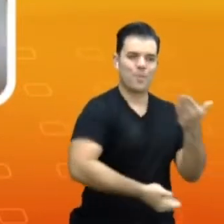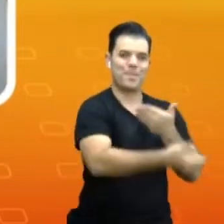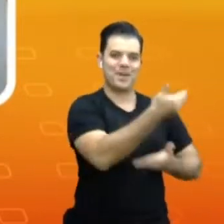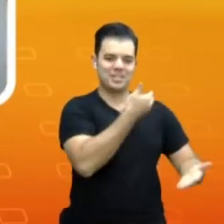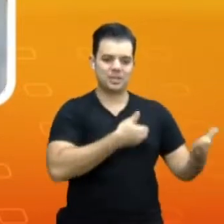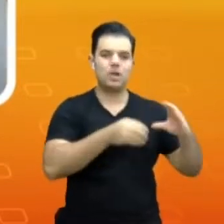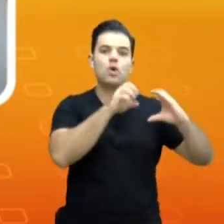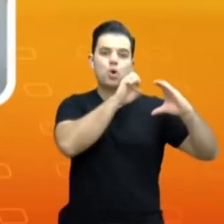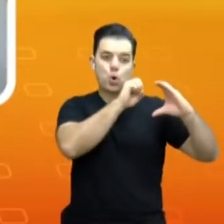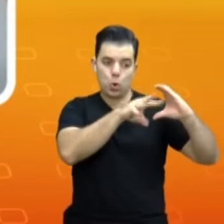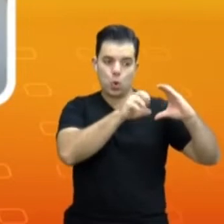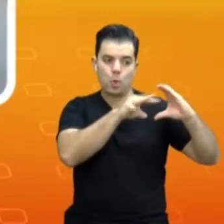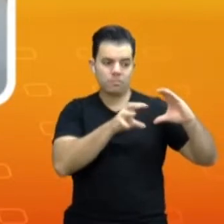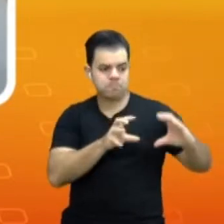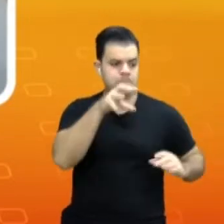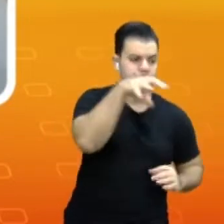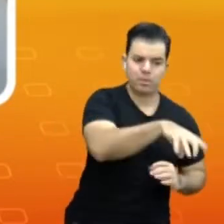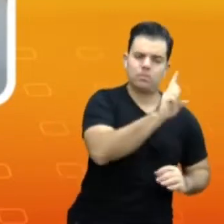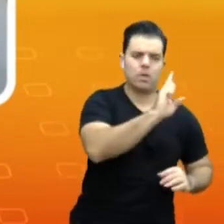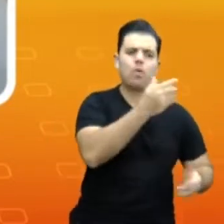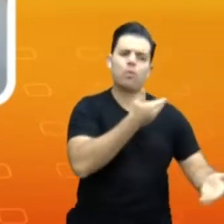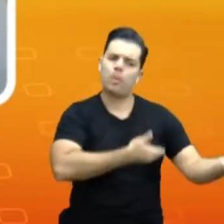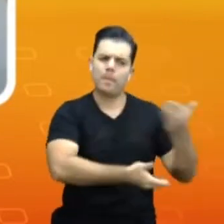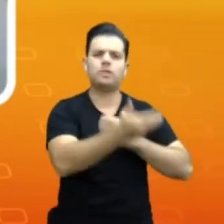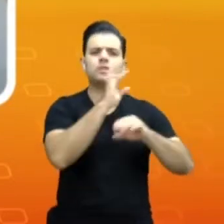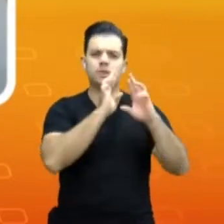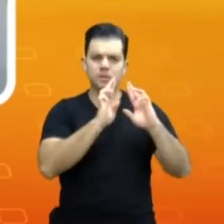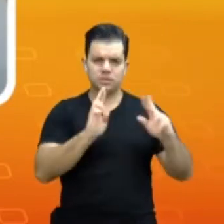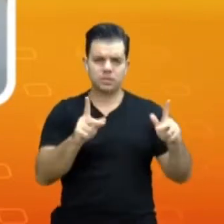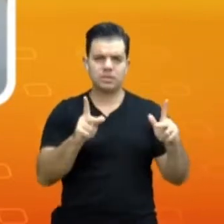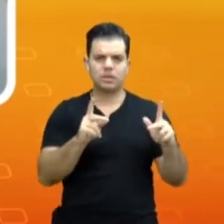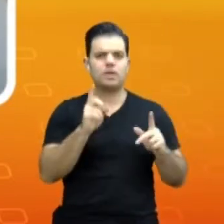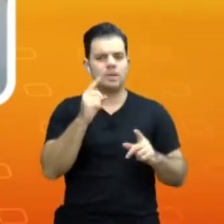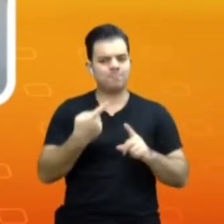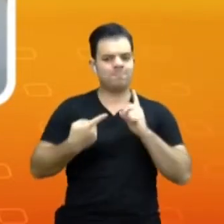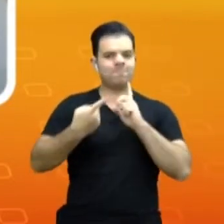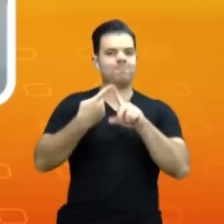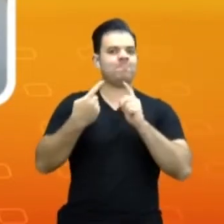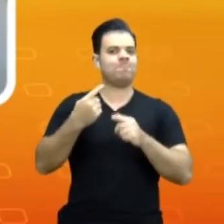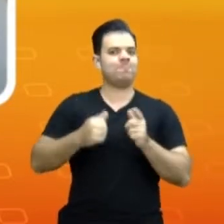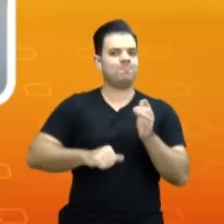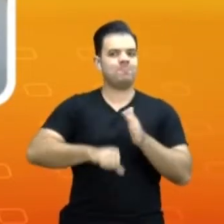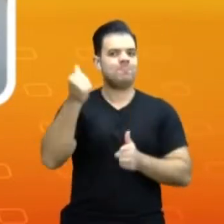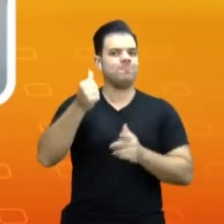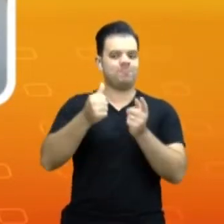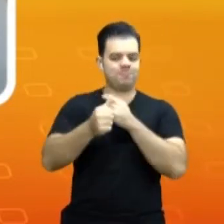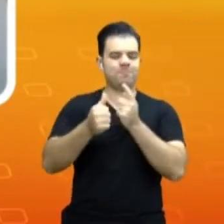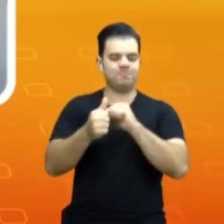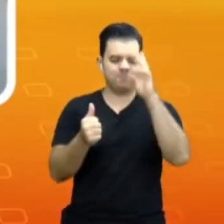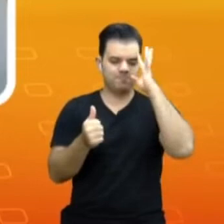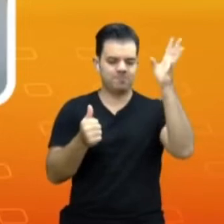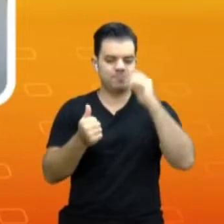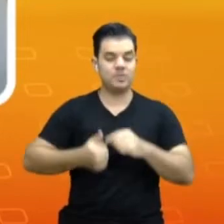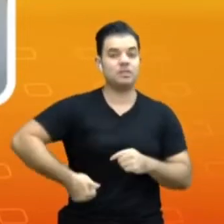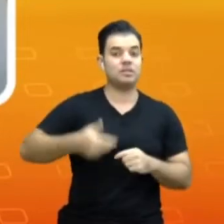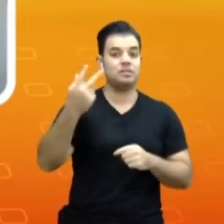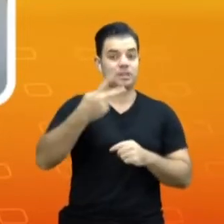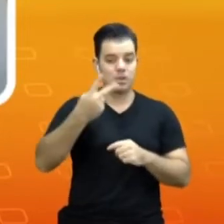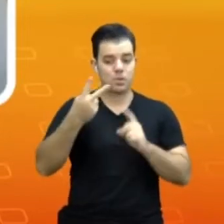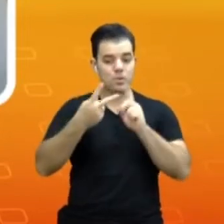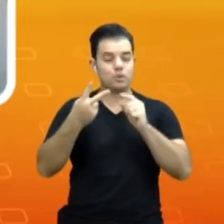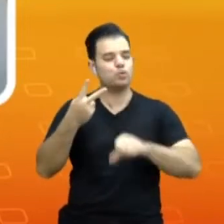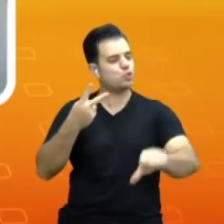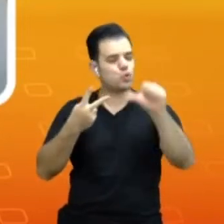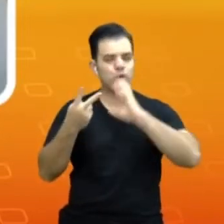gente, Globo, não teria já um espaço. Eu acho que essa era já de cara uma primeira grande mudança. Uma segunda mudança,